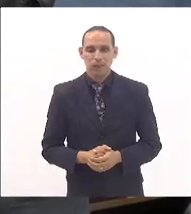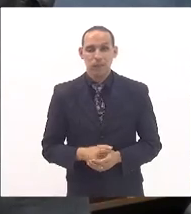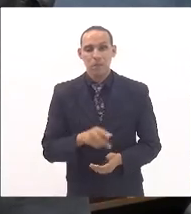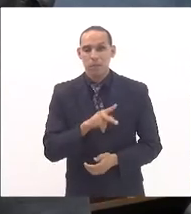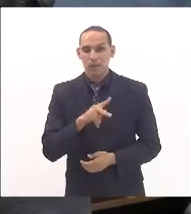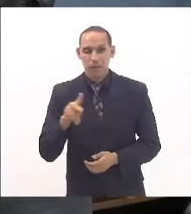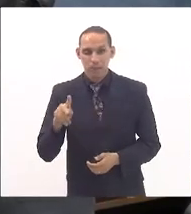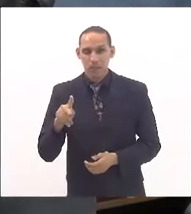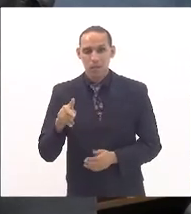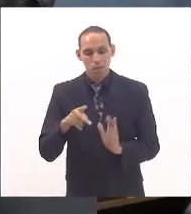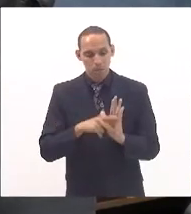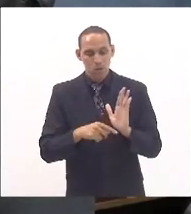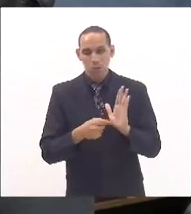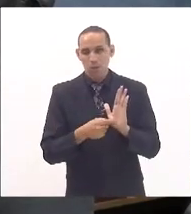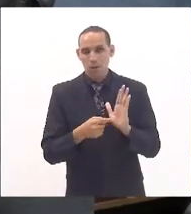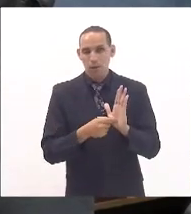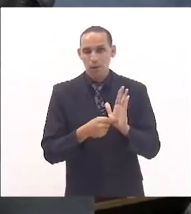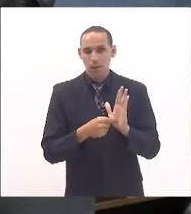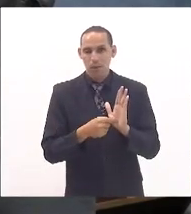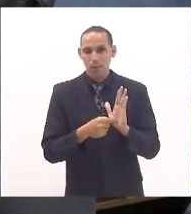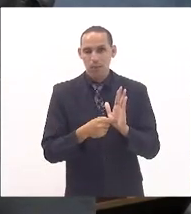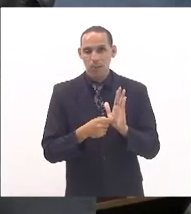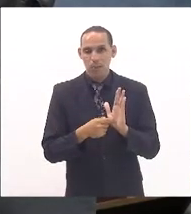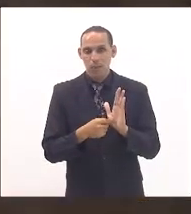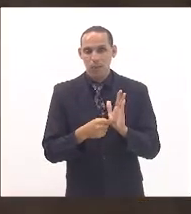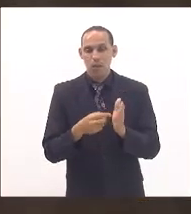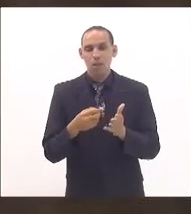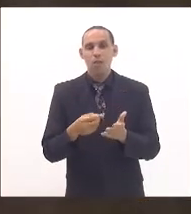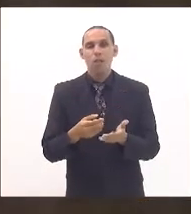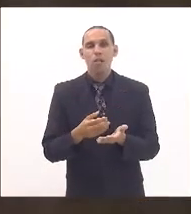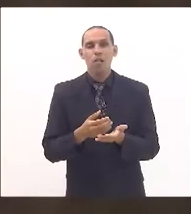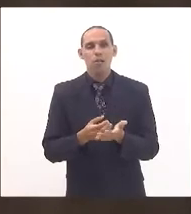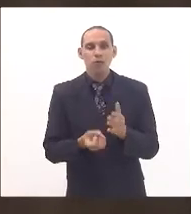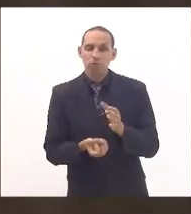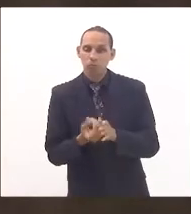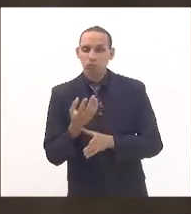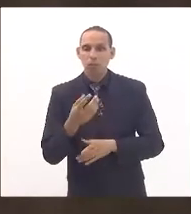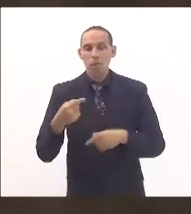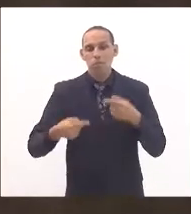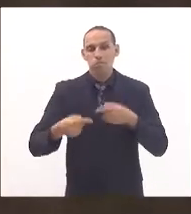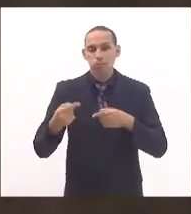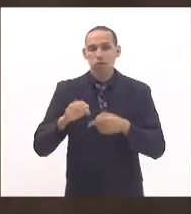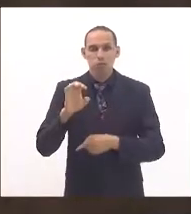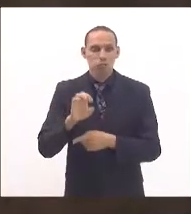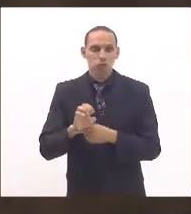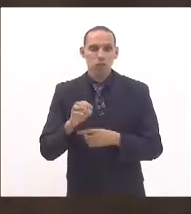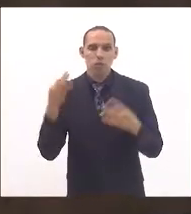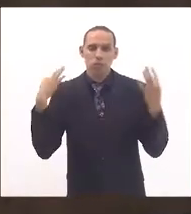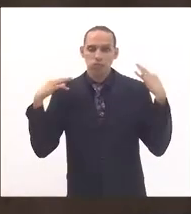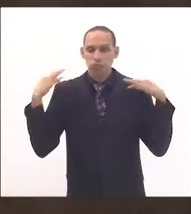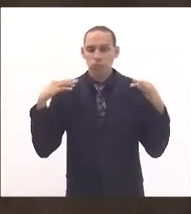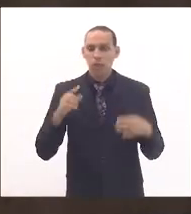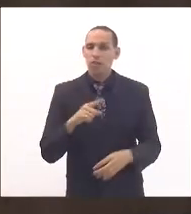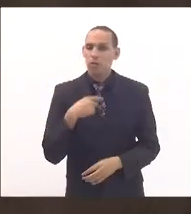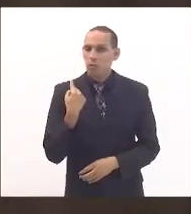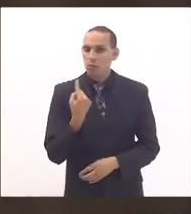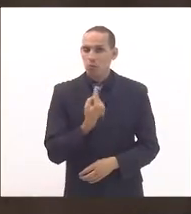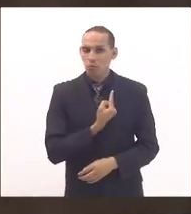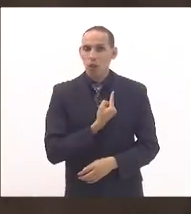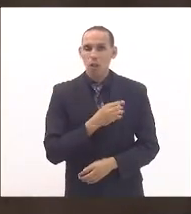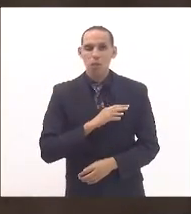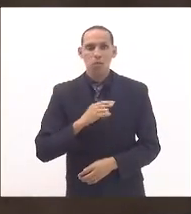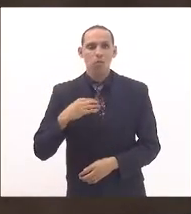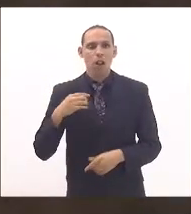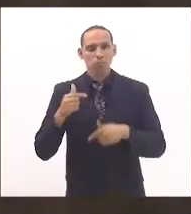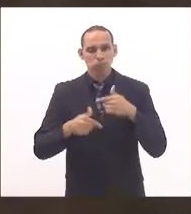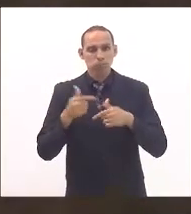Presidente, o presente projeto de lei institui a Política Estadual de Turismo do Rio de Janeiro. Para nós, da Comissão de Trabalho, a